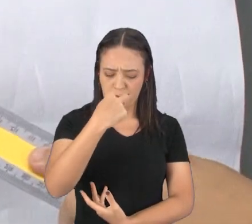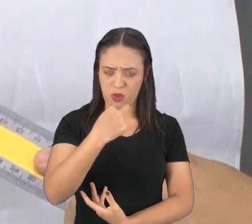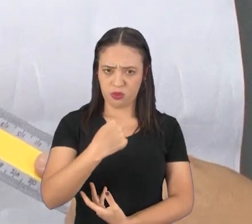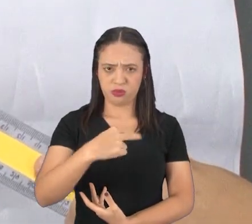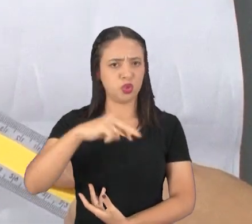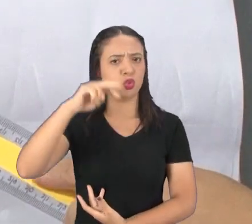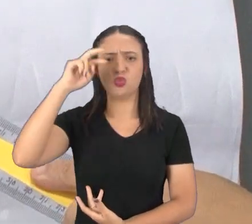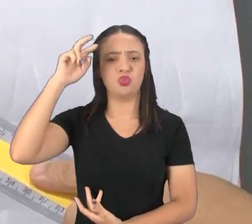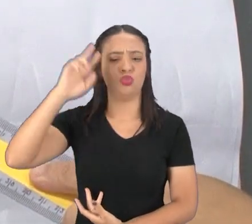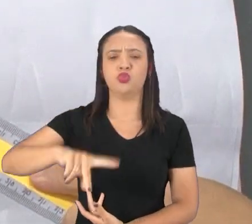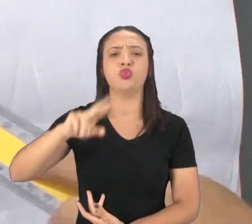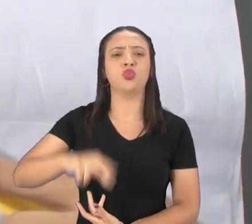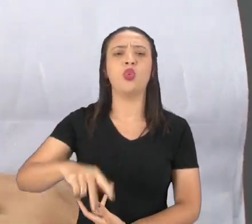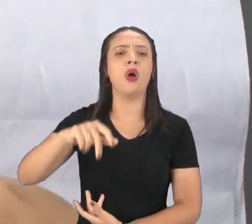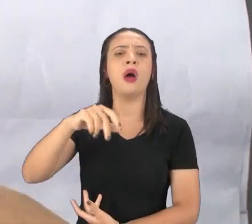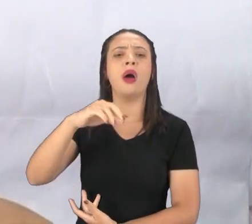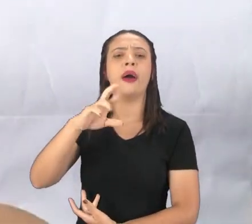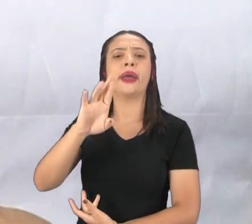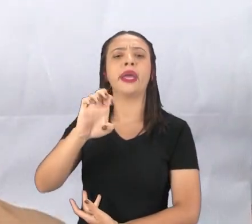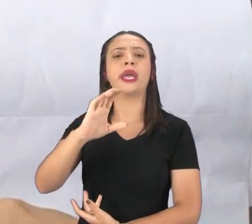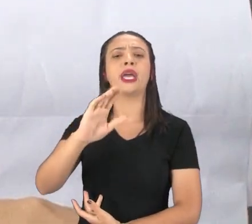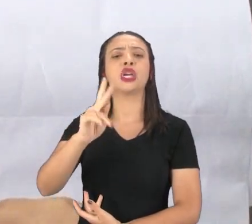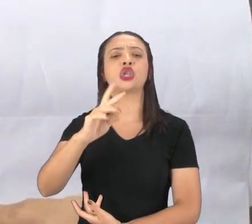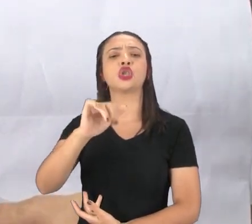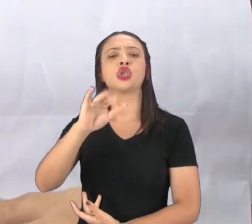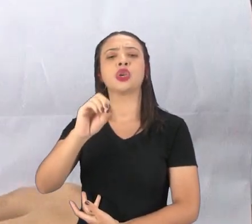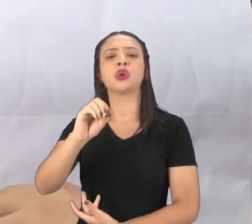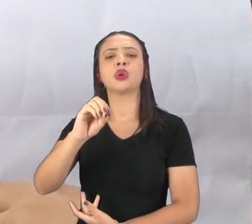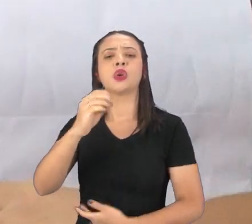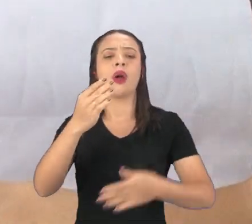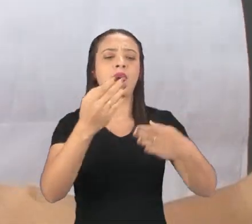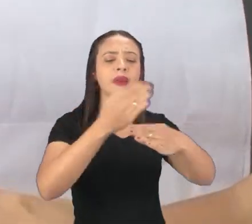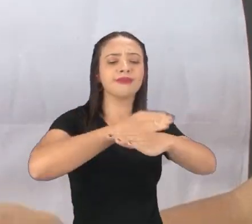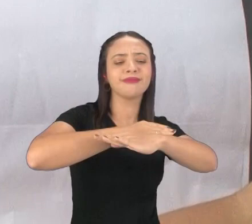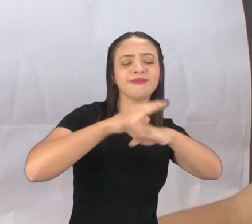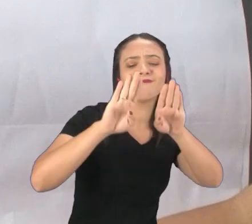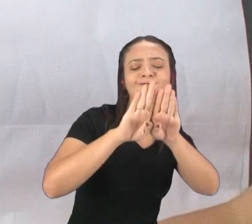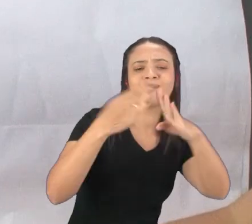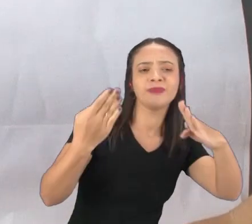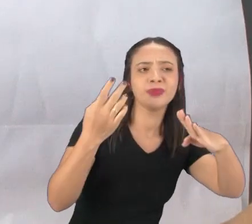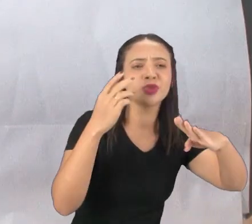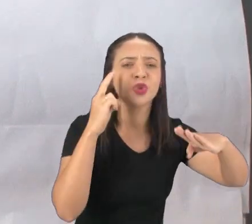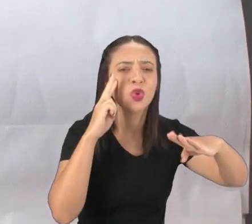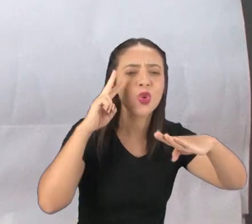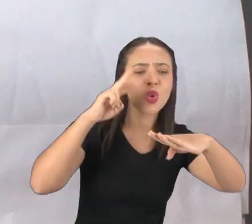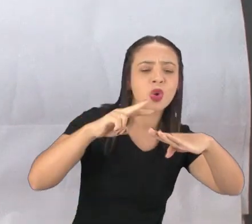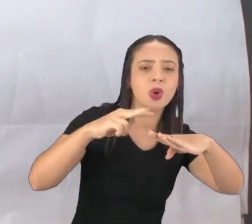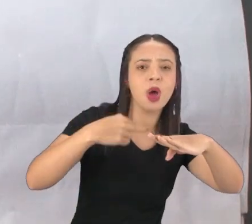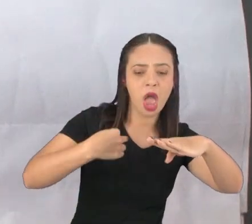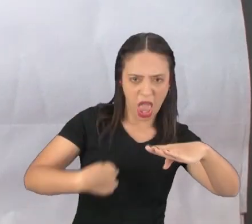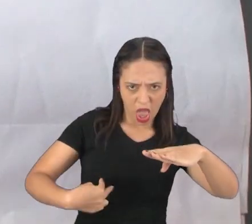não sou recheio. Não me olhe na janela, que eu não sou panela.